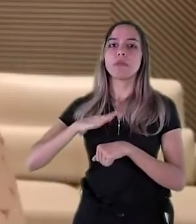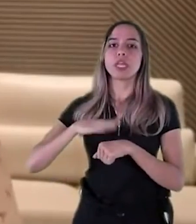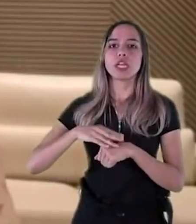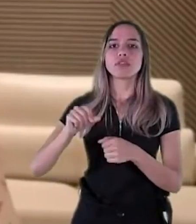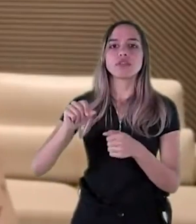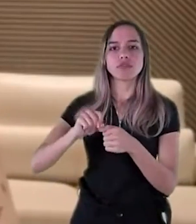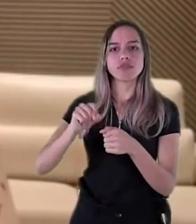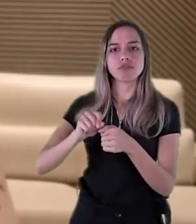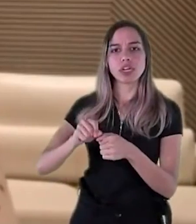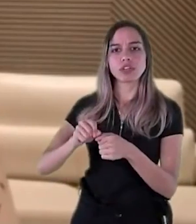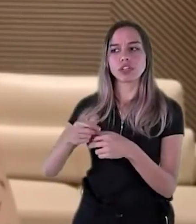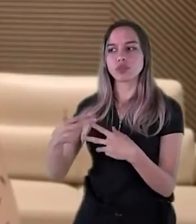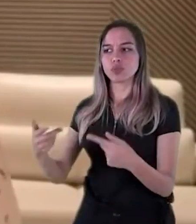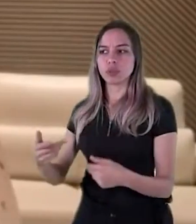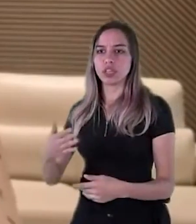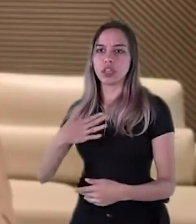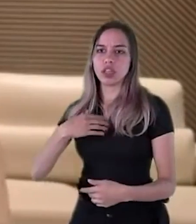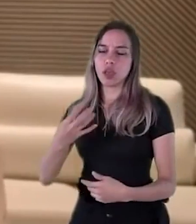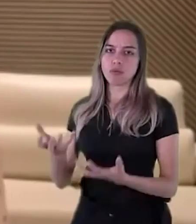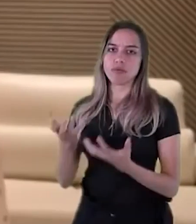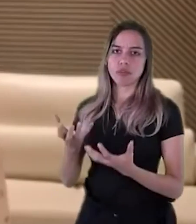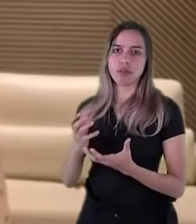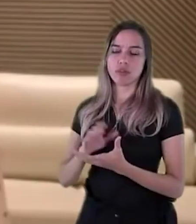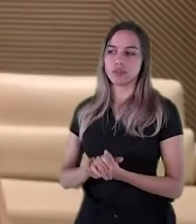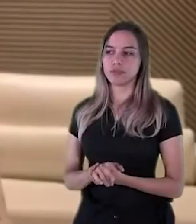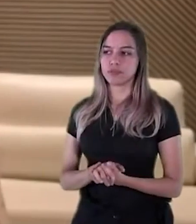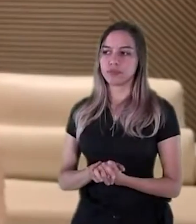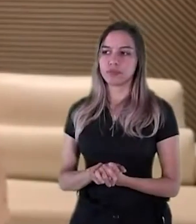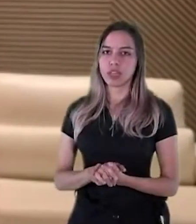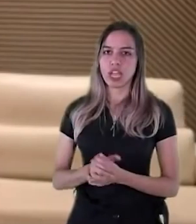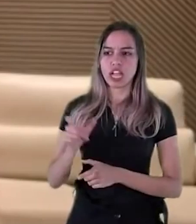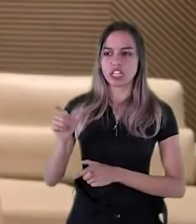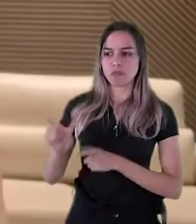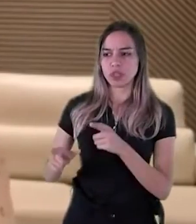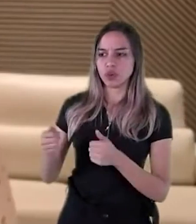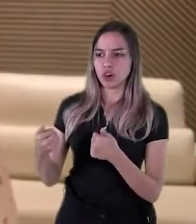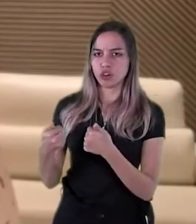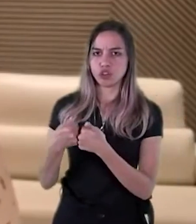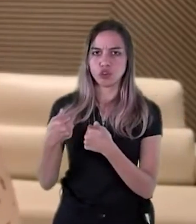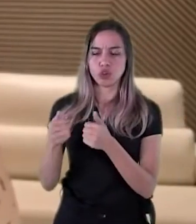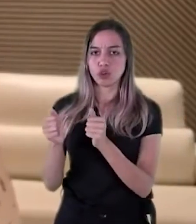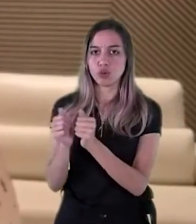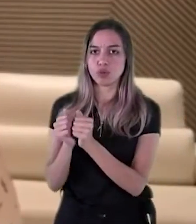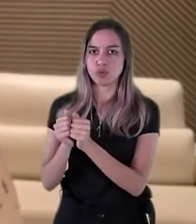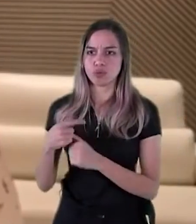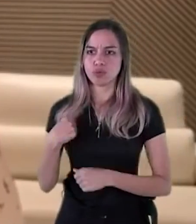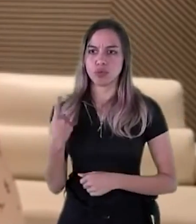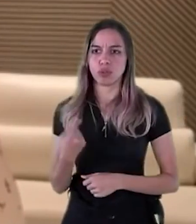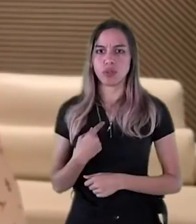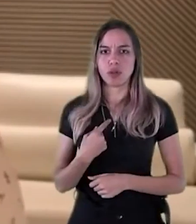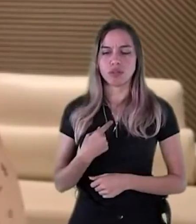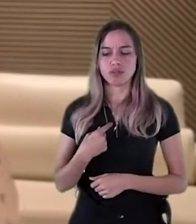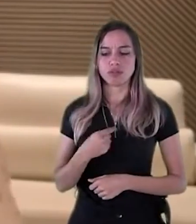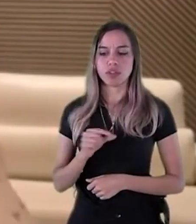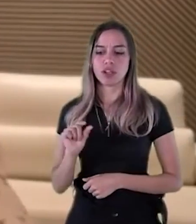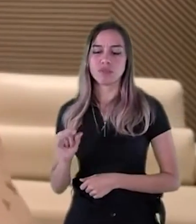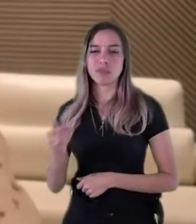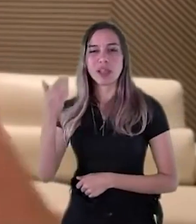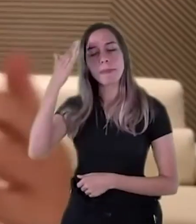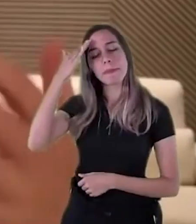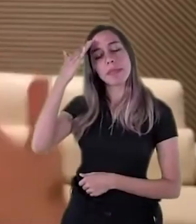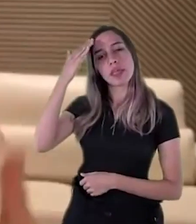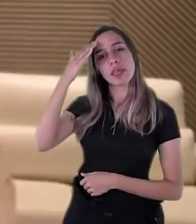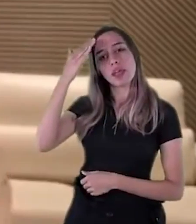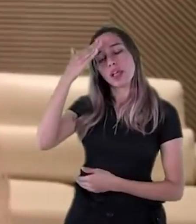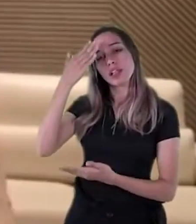estão responsáveis por nós estão pouco comprometidos com as esperanças que nós precisamos alimentar. E aí, é